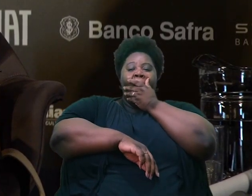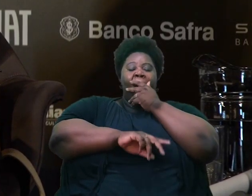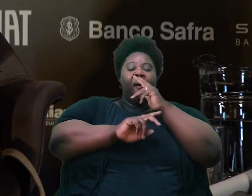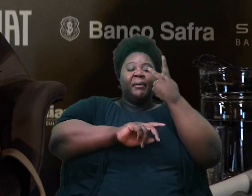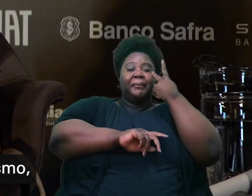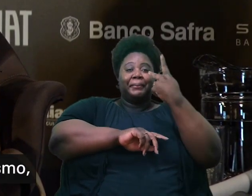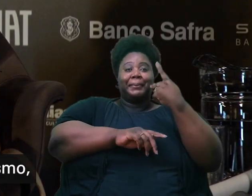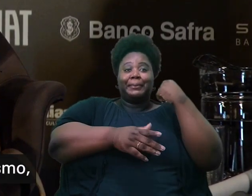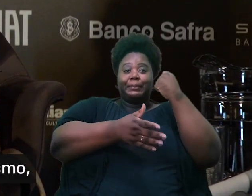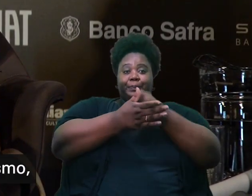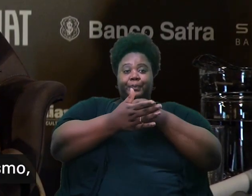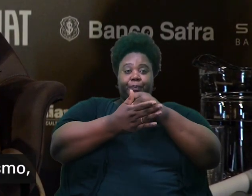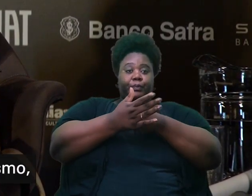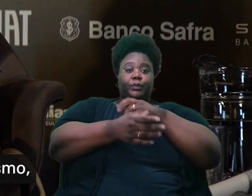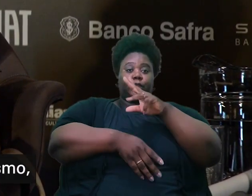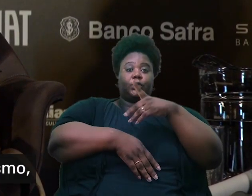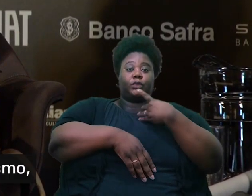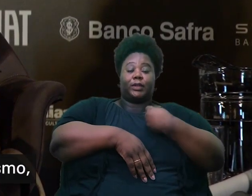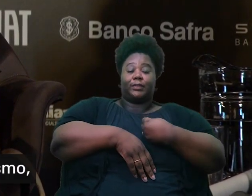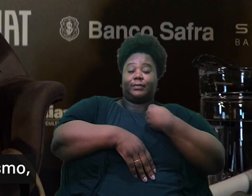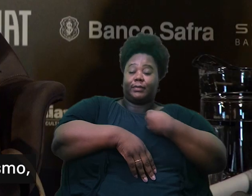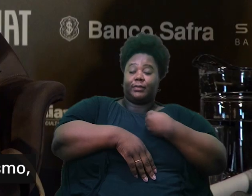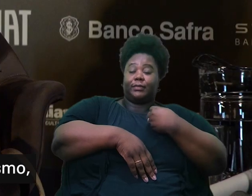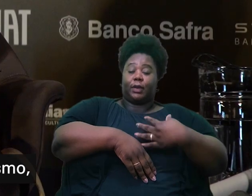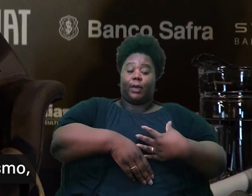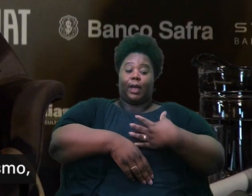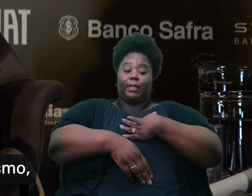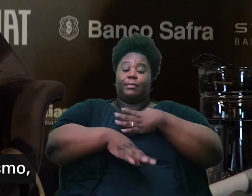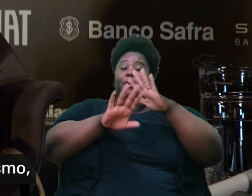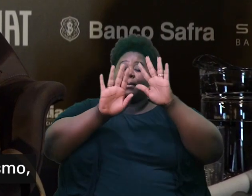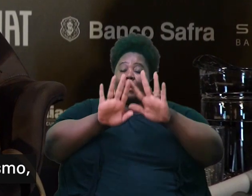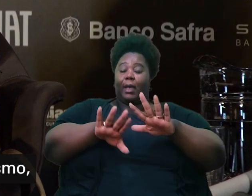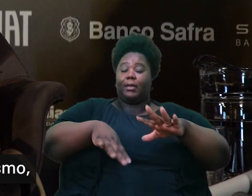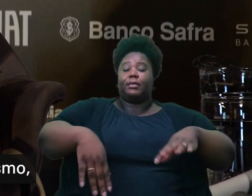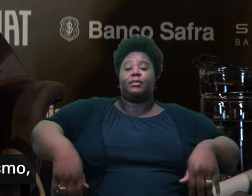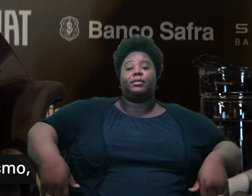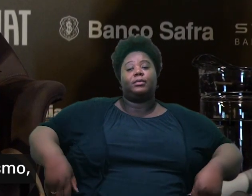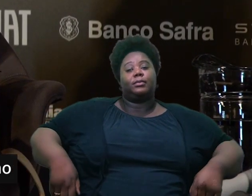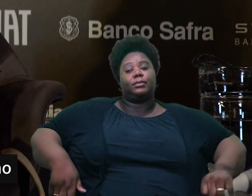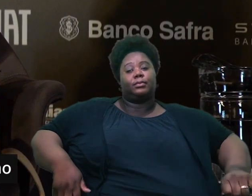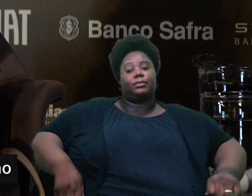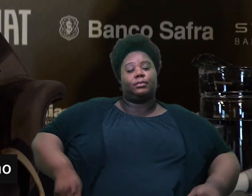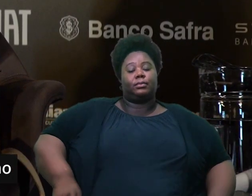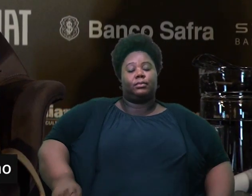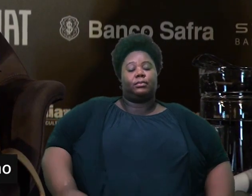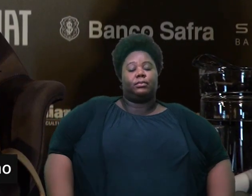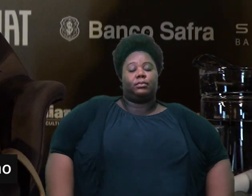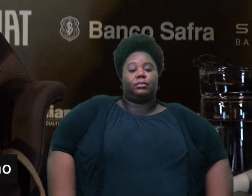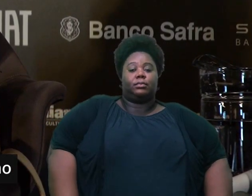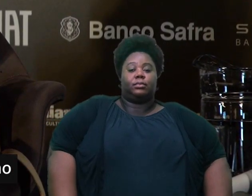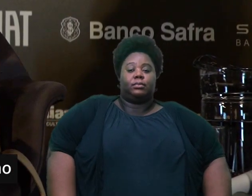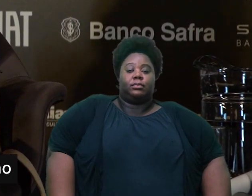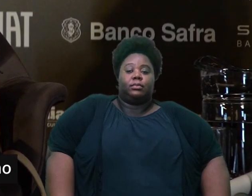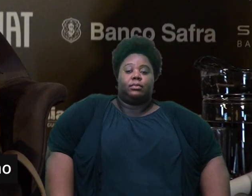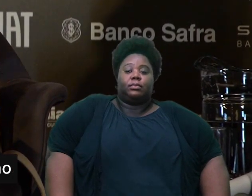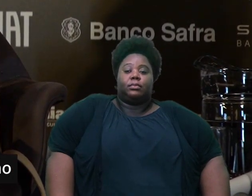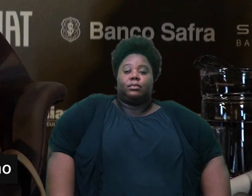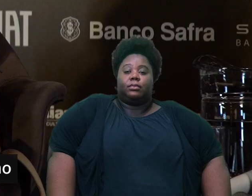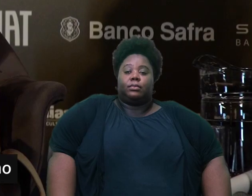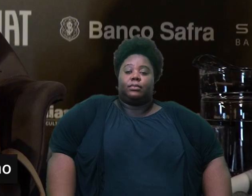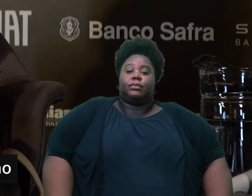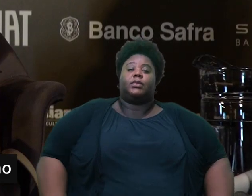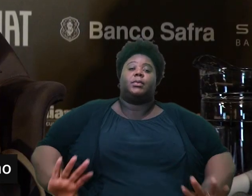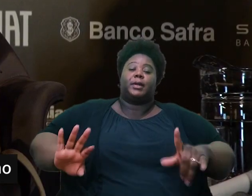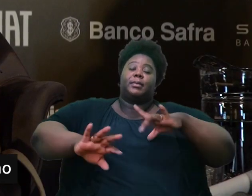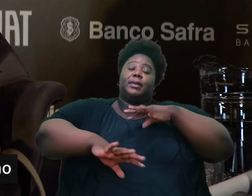lutar, não apenas para sobreviver ao racismo, né? Mas para existir apesar